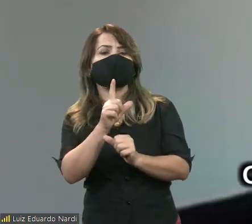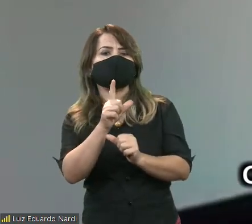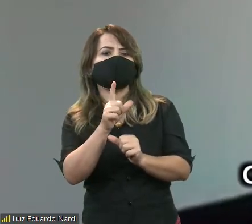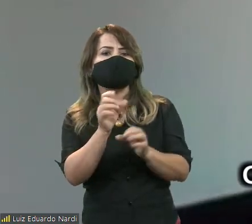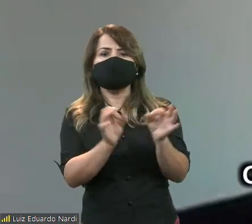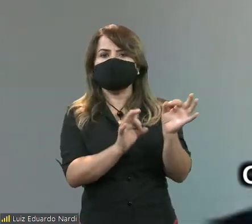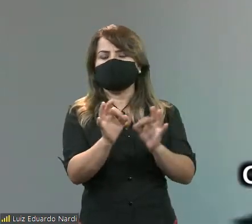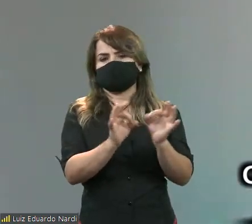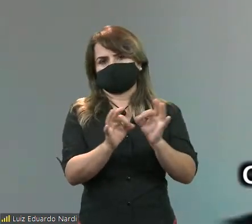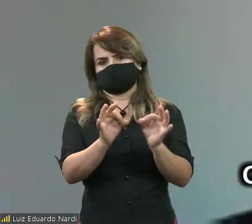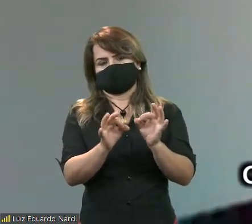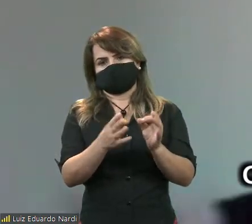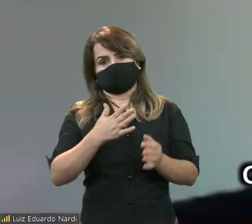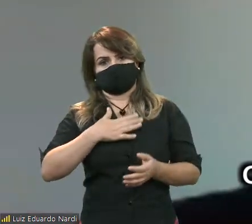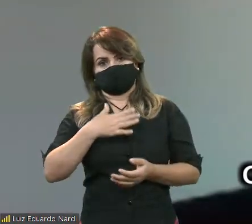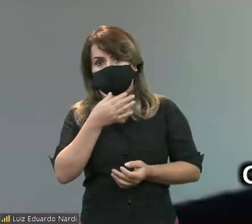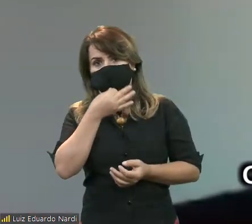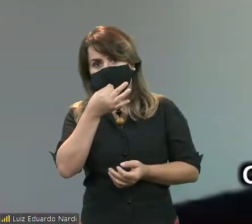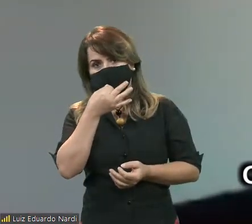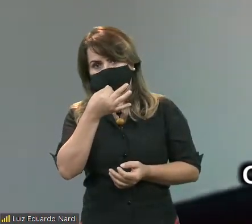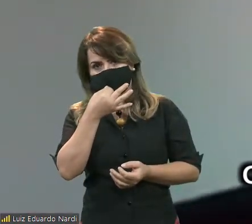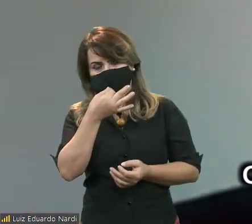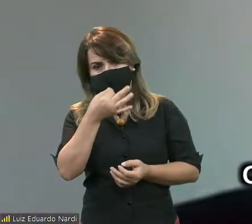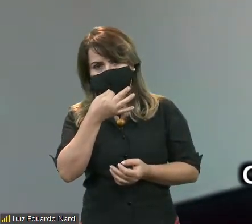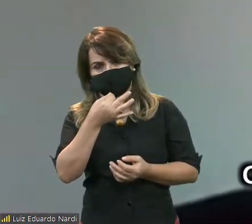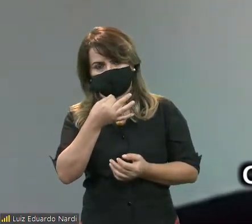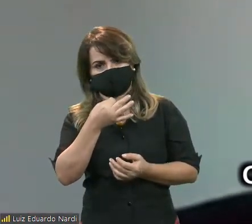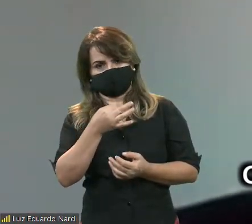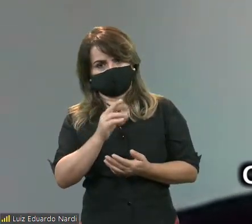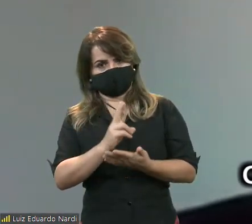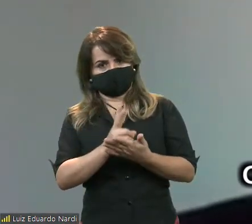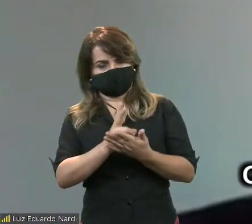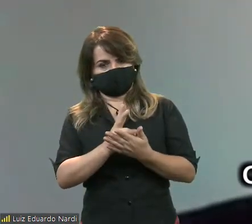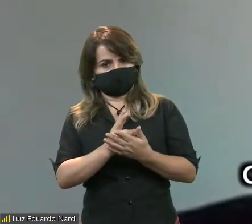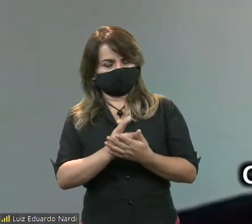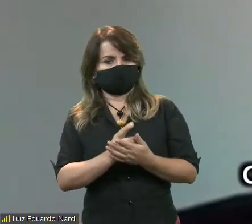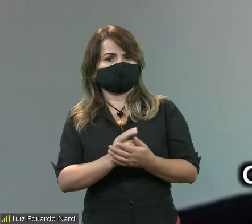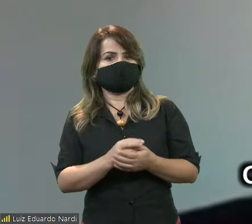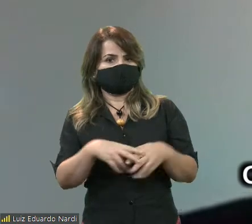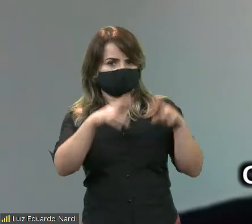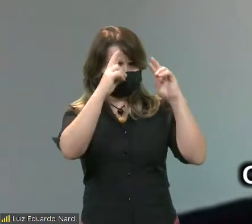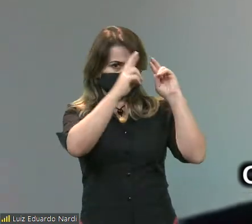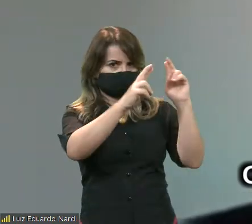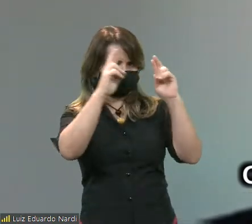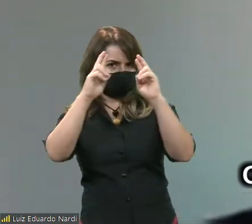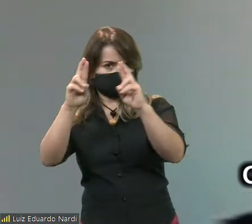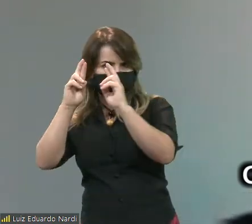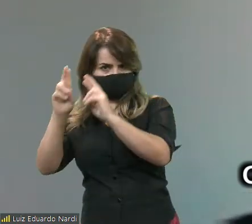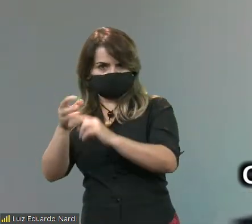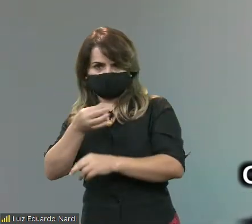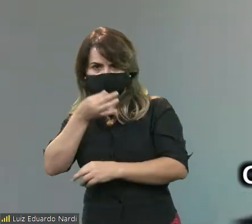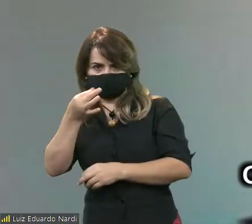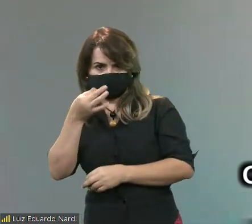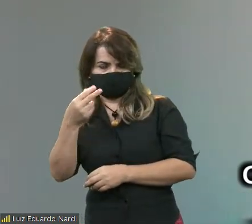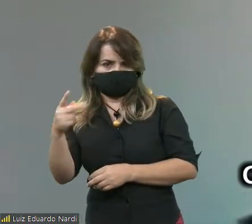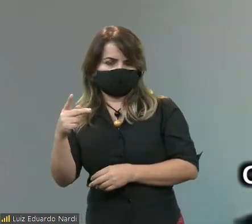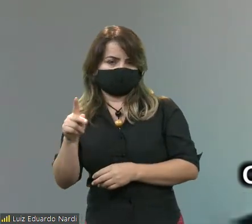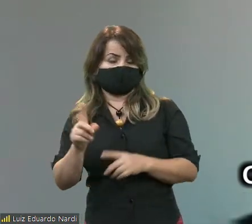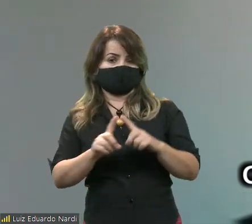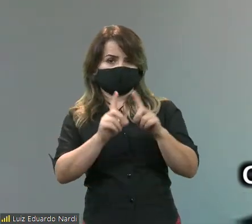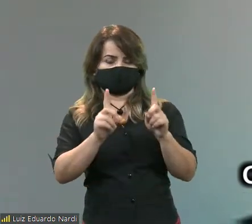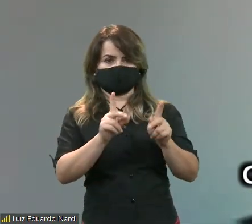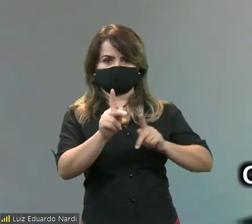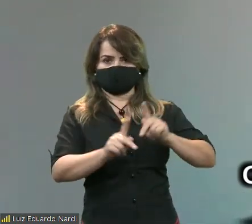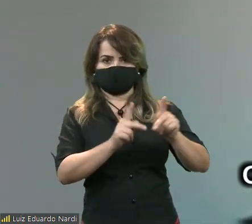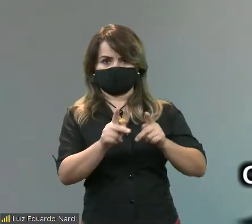projeto? Na minha opinião, e respeito, como sempre, a opinião de todos. Mas quem lê este projeto,